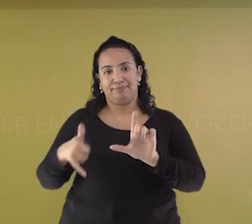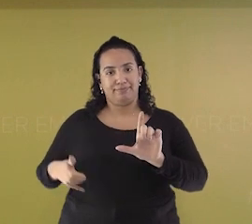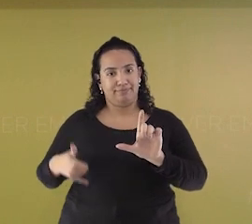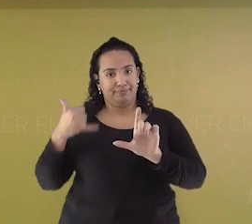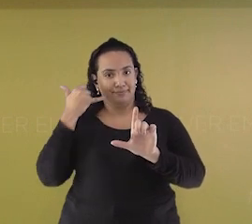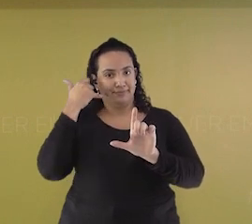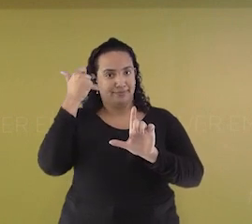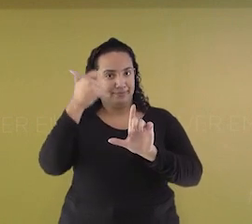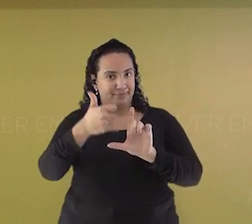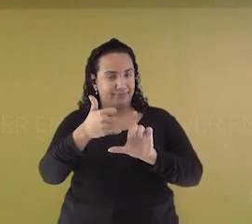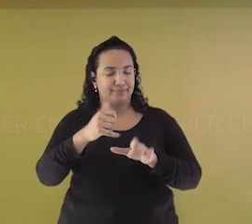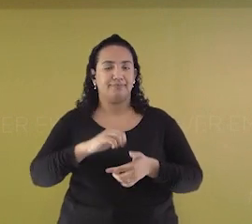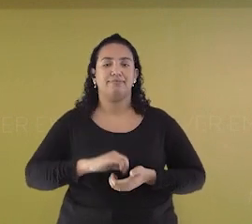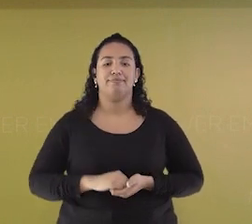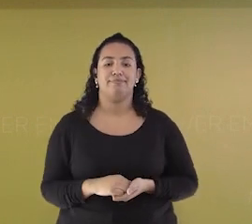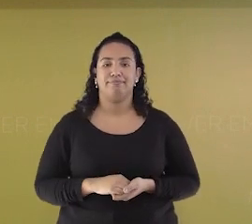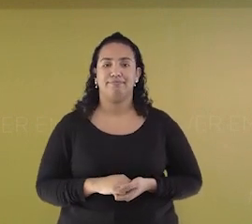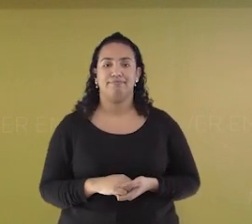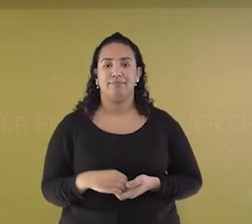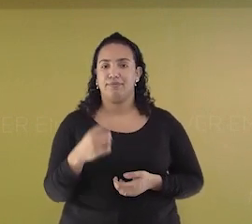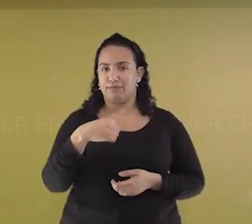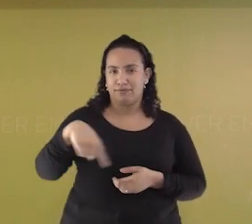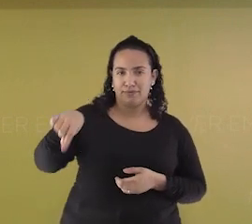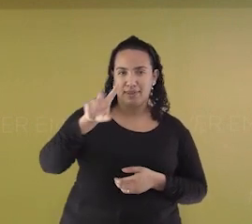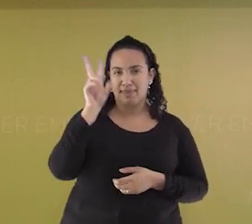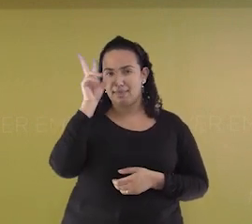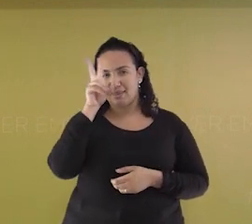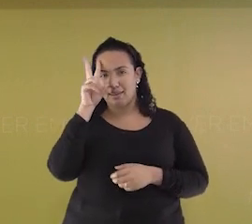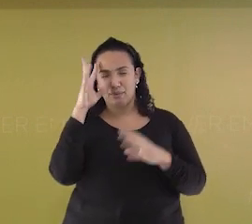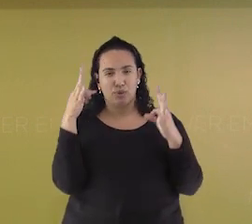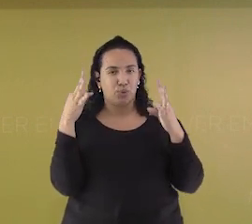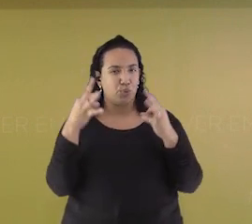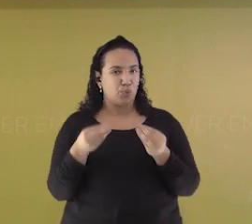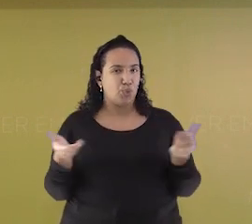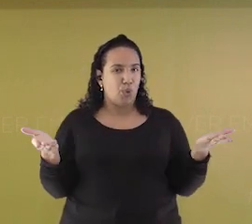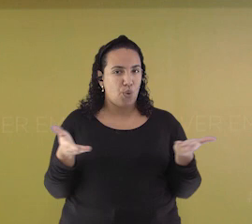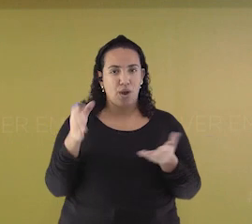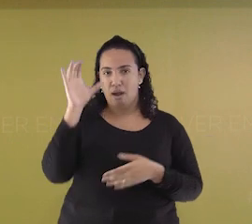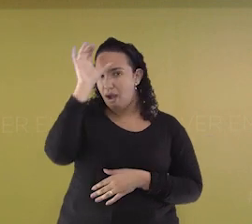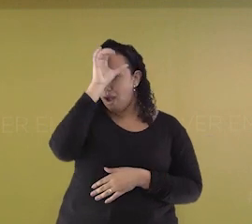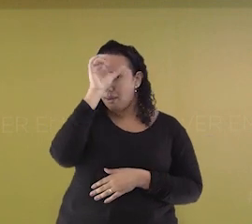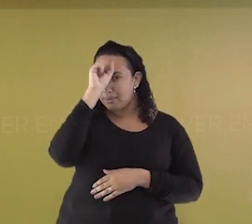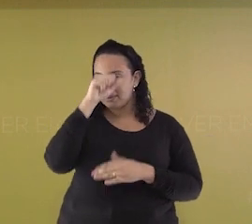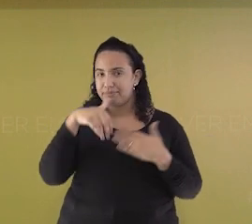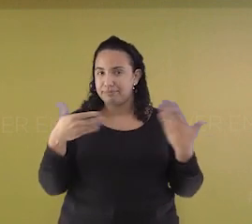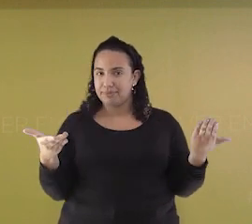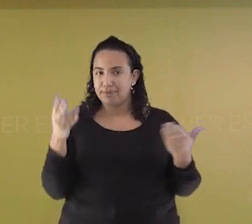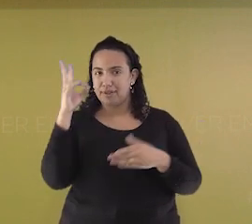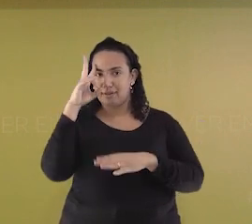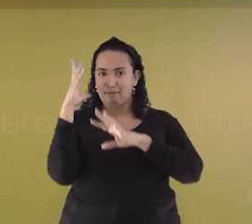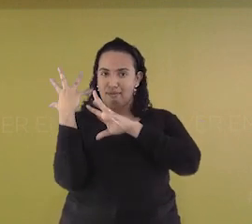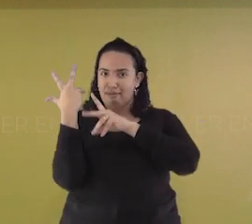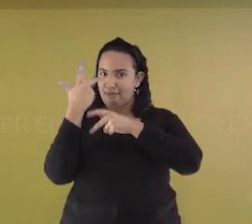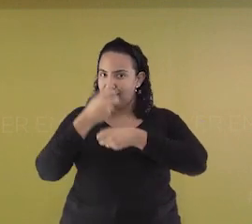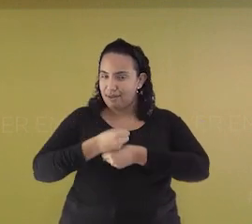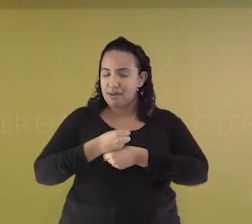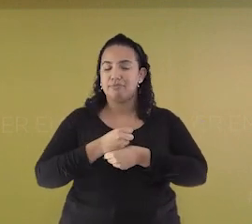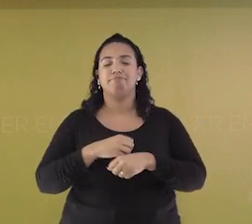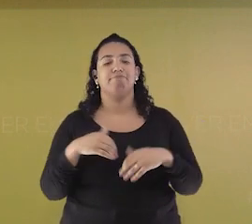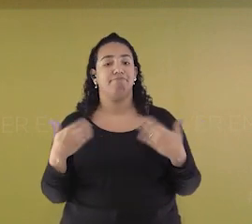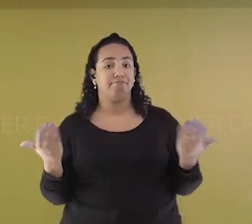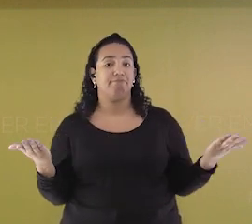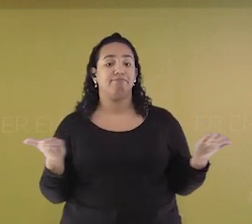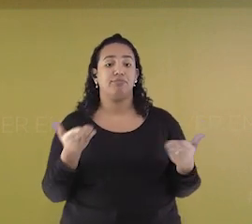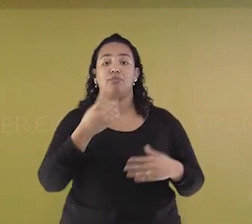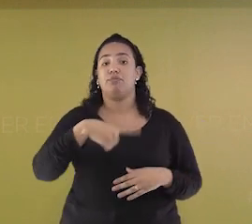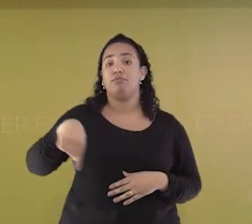o código QR aí na tela. E você lembra de tudo que aprendemos nessa aula? Vamos relembrar juntos?